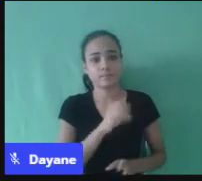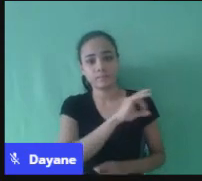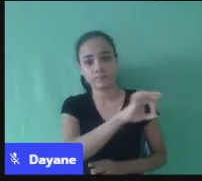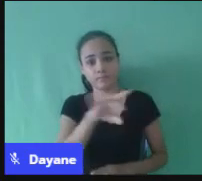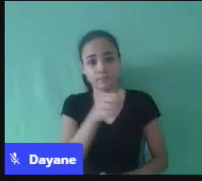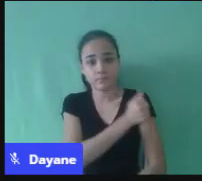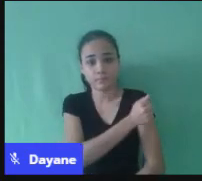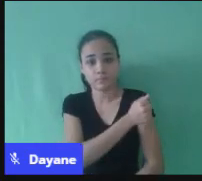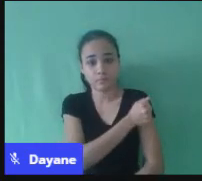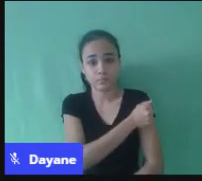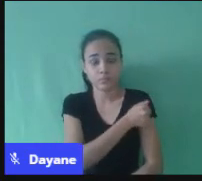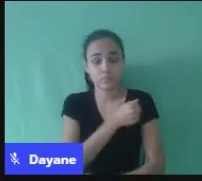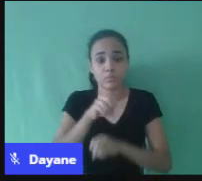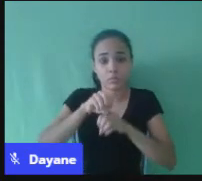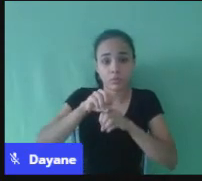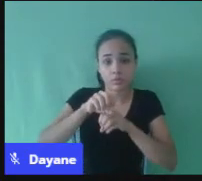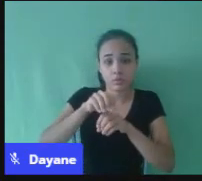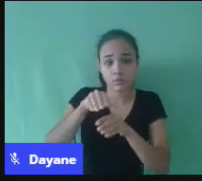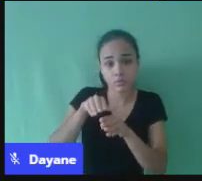Os modelos de